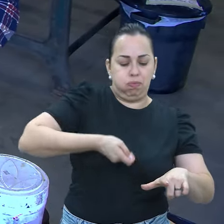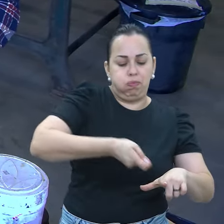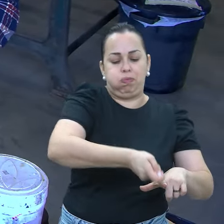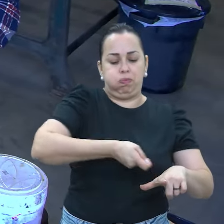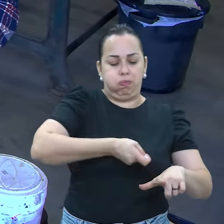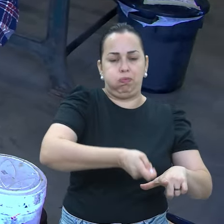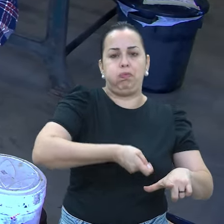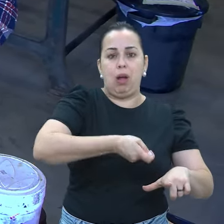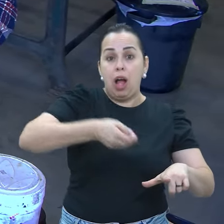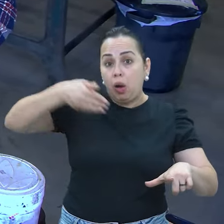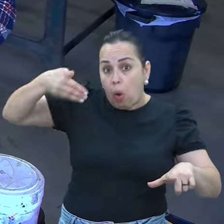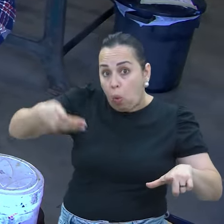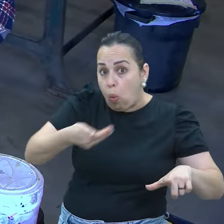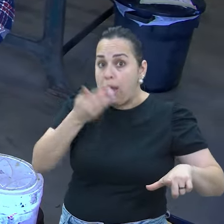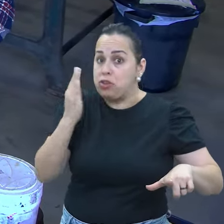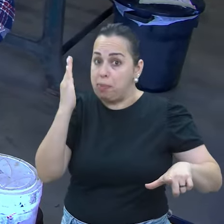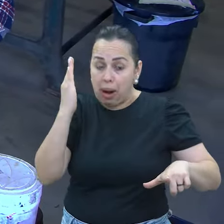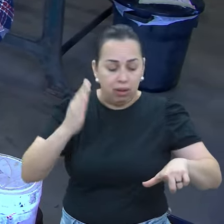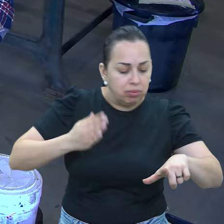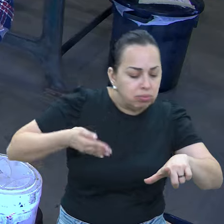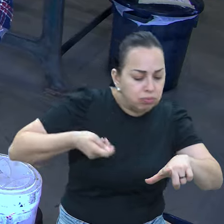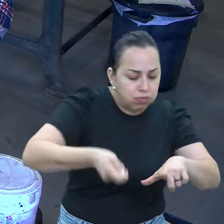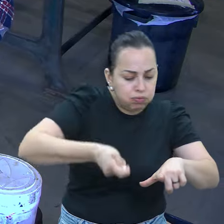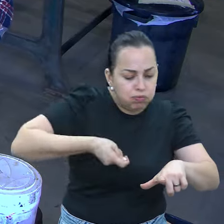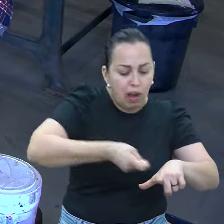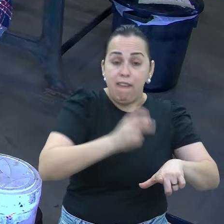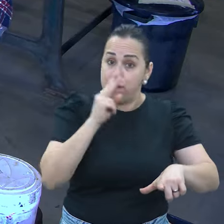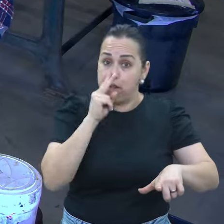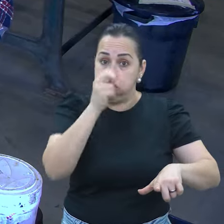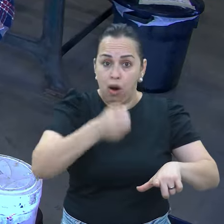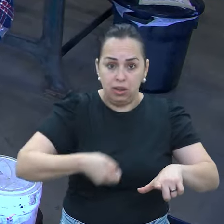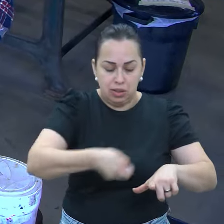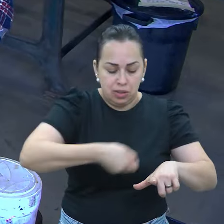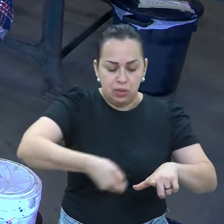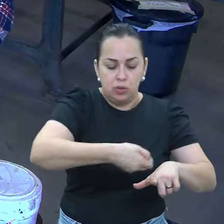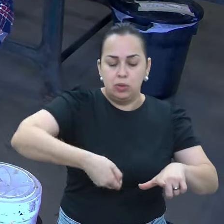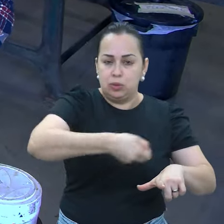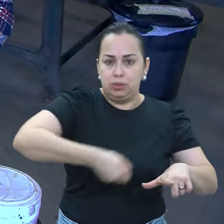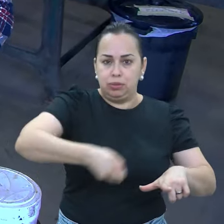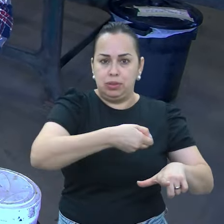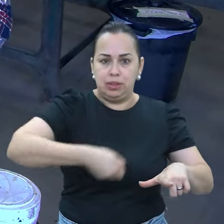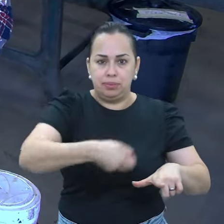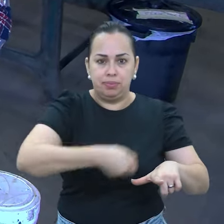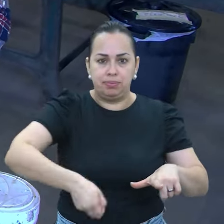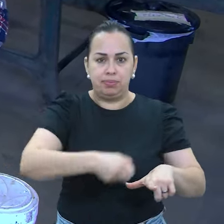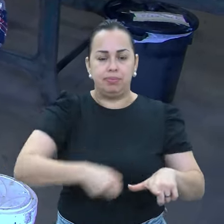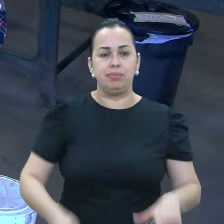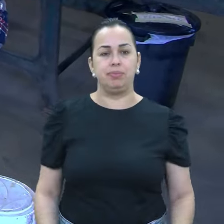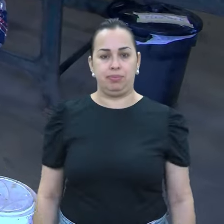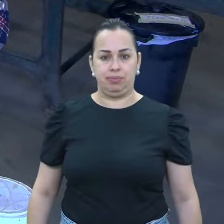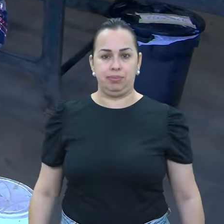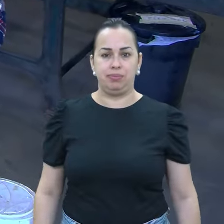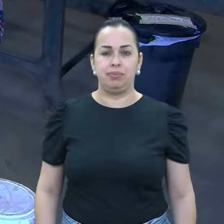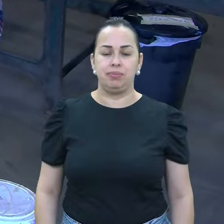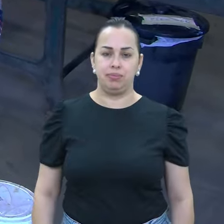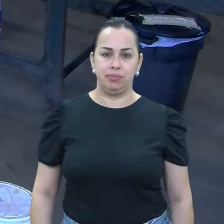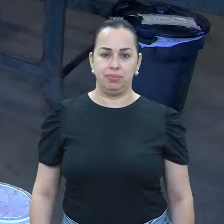já grudou, mas vai ter que apoiar e vai forte mesmo, circular, com bastante pressão, movimentos circulares.